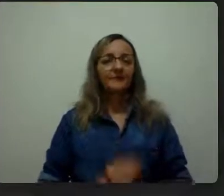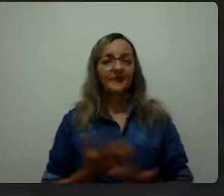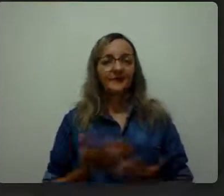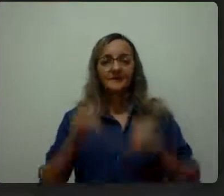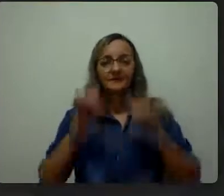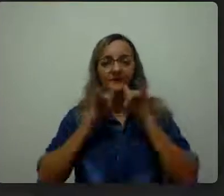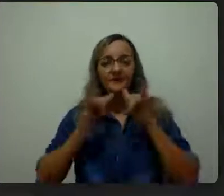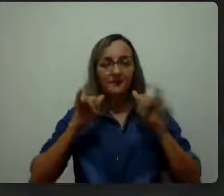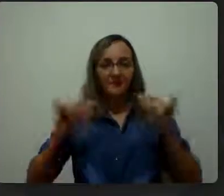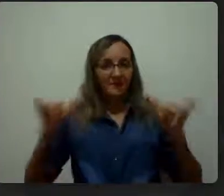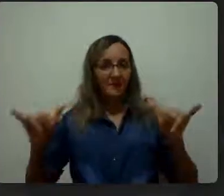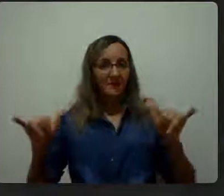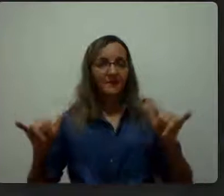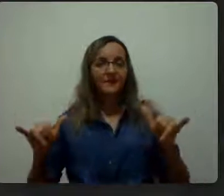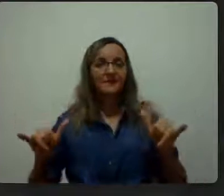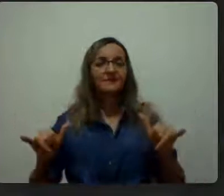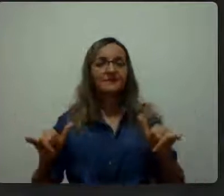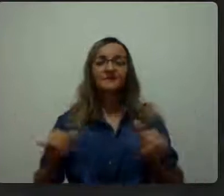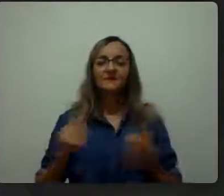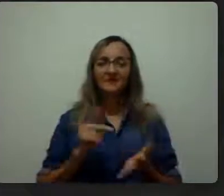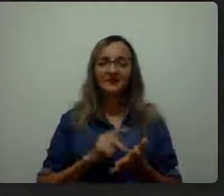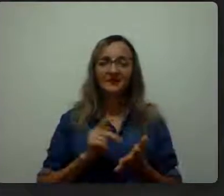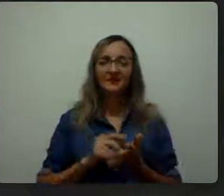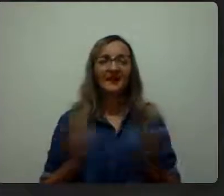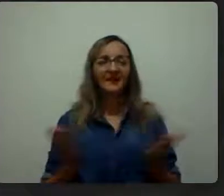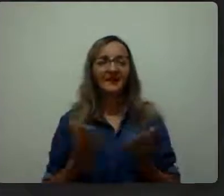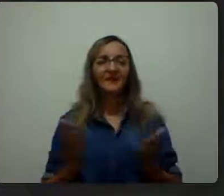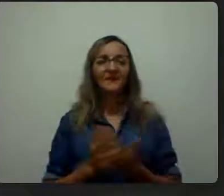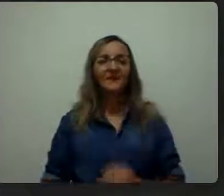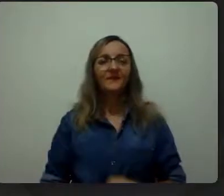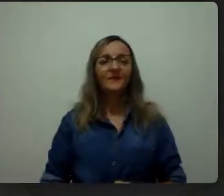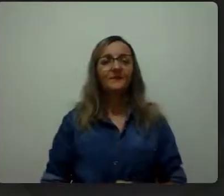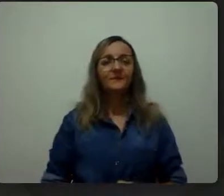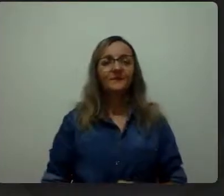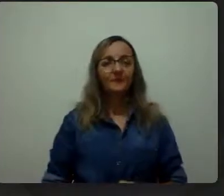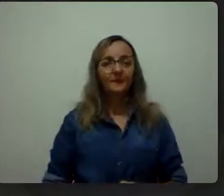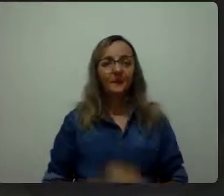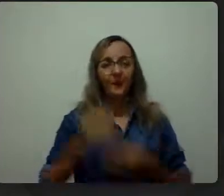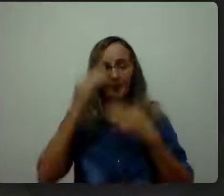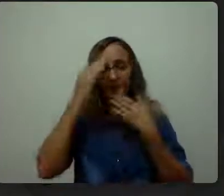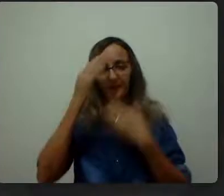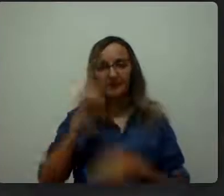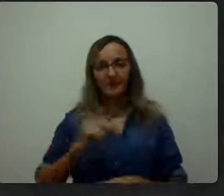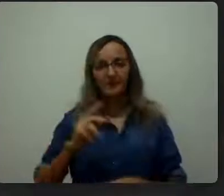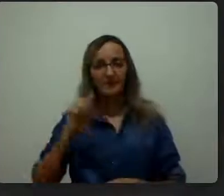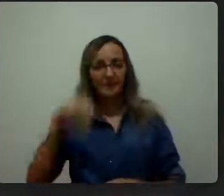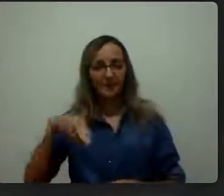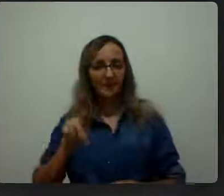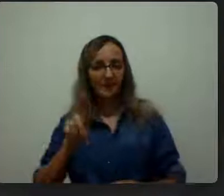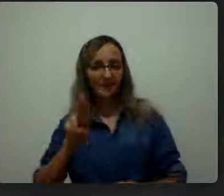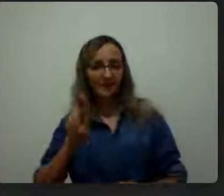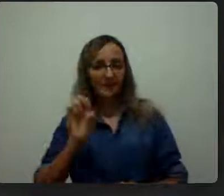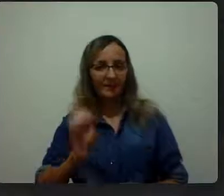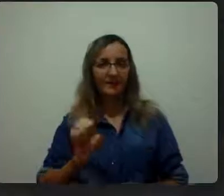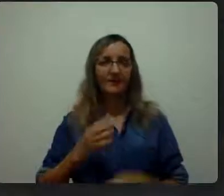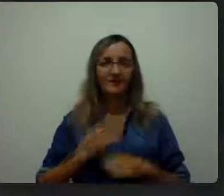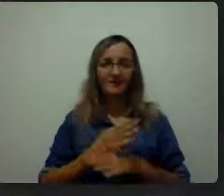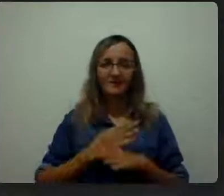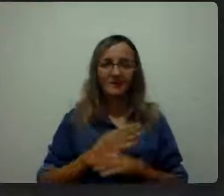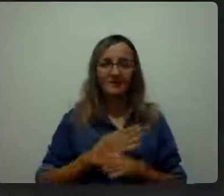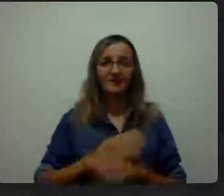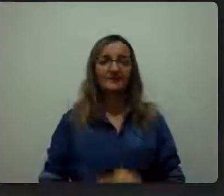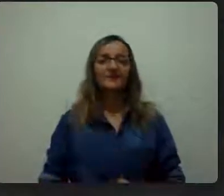agradecer aqui. Deixa eu agradecer aqui nossa intérprete, Val, né, que é daqui do campus de Guanambi, Juliano, que foi